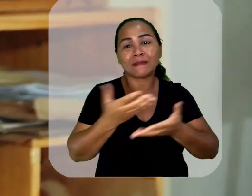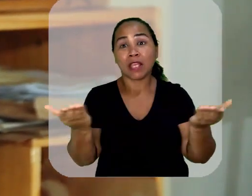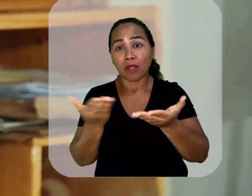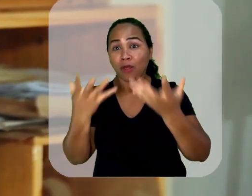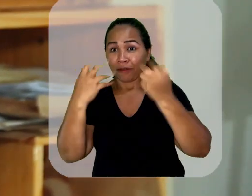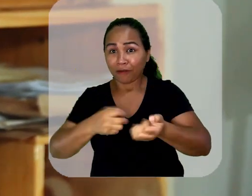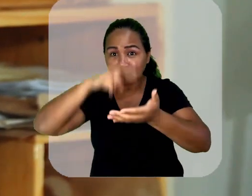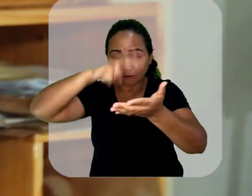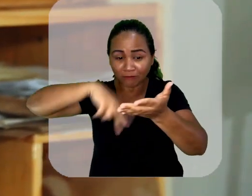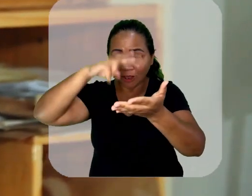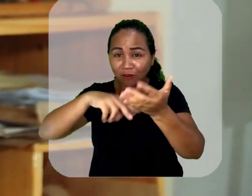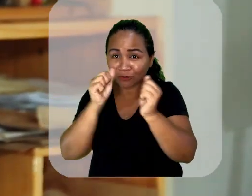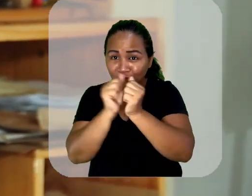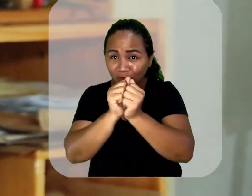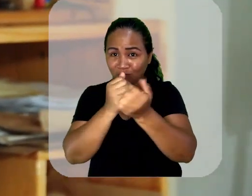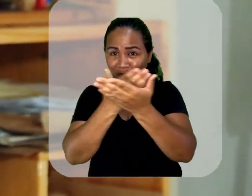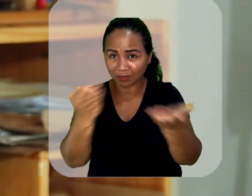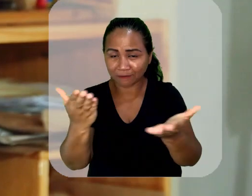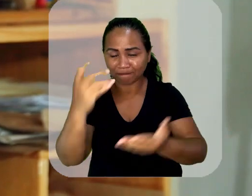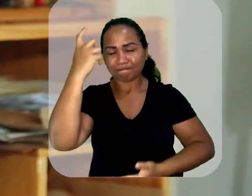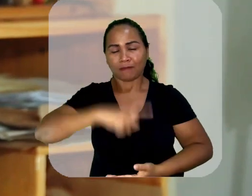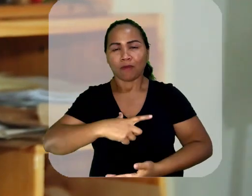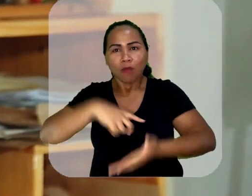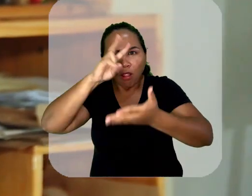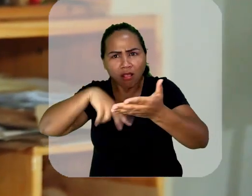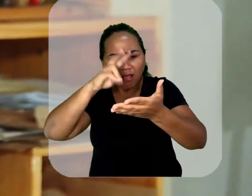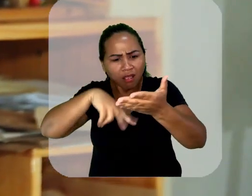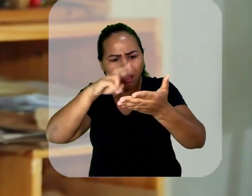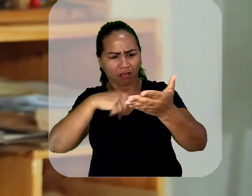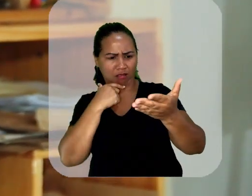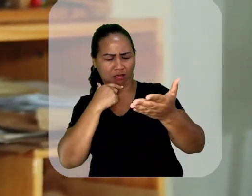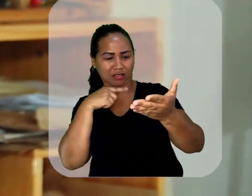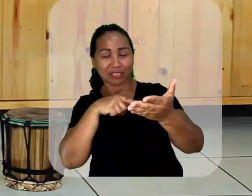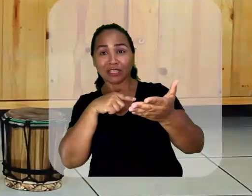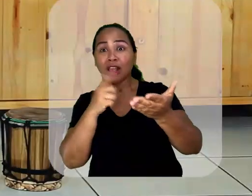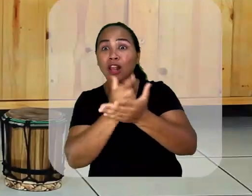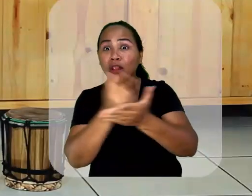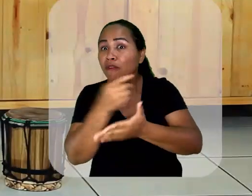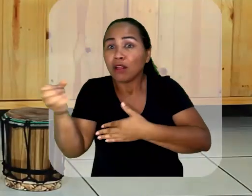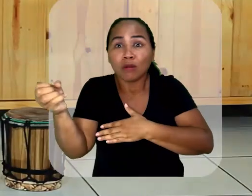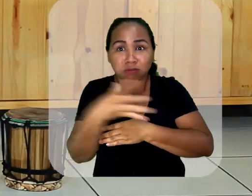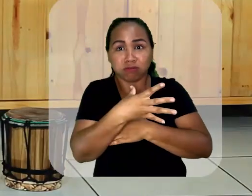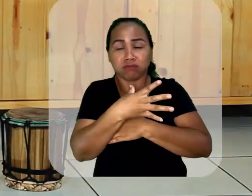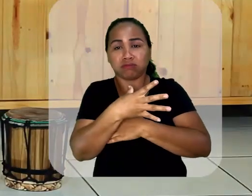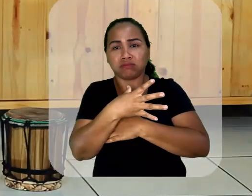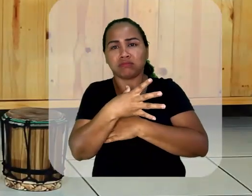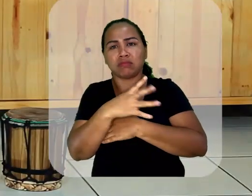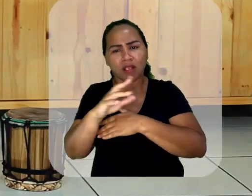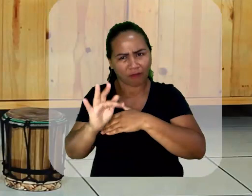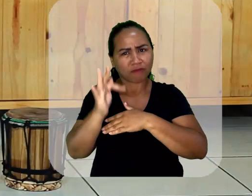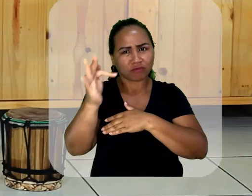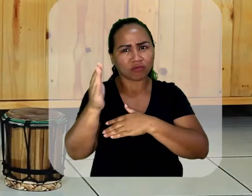né? Eu vou ler um conto que faz parte de um livro também inédito. Esse livro nós devemos estar publicando ele aí